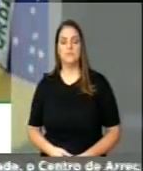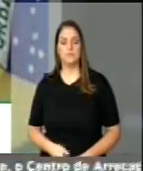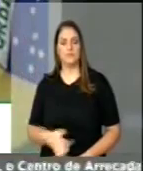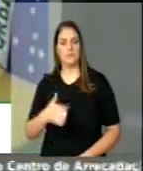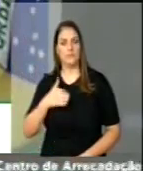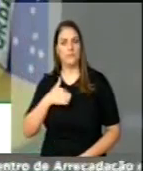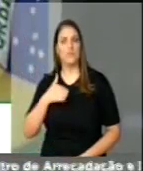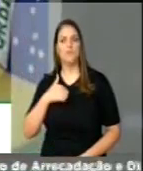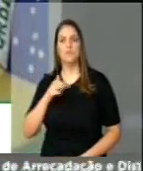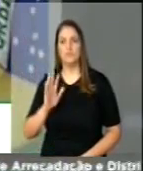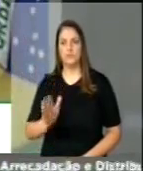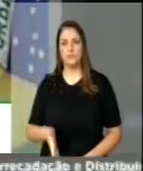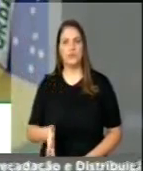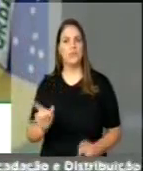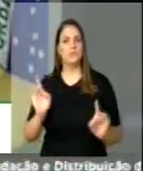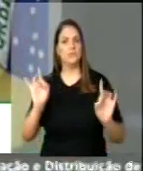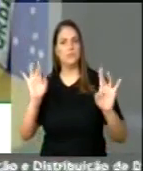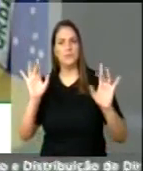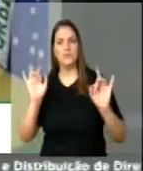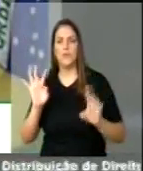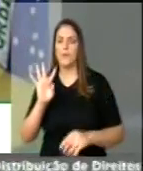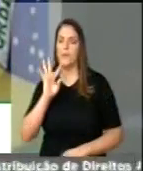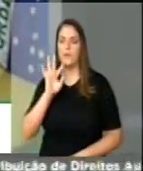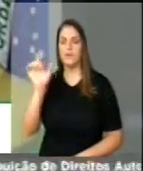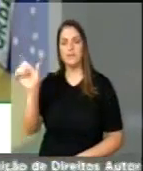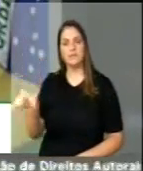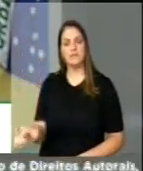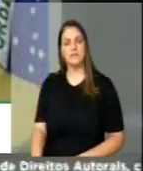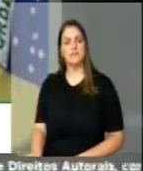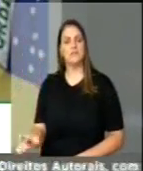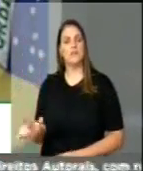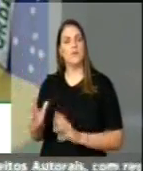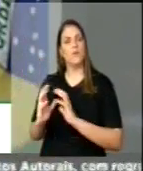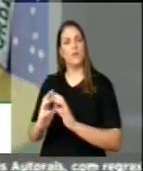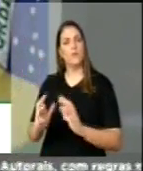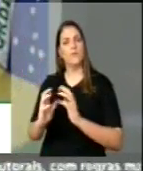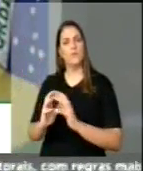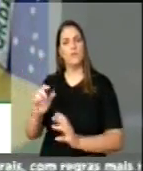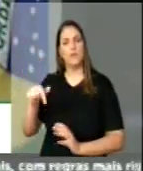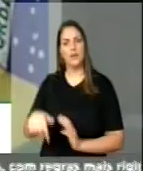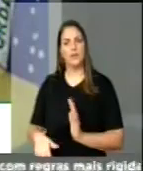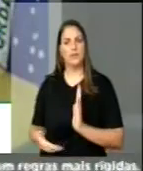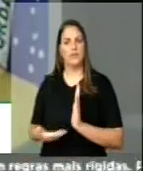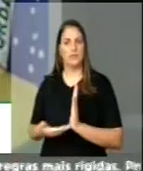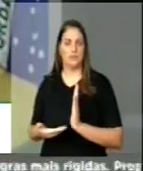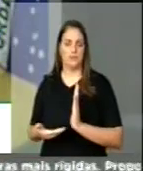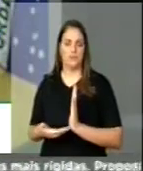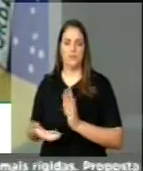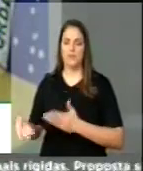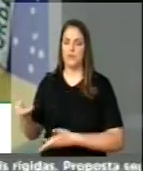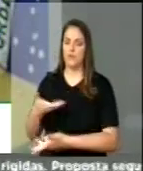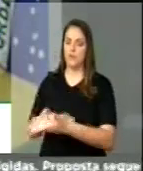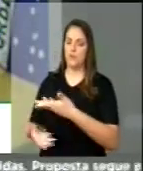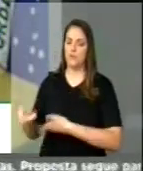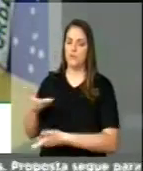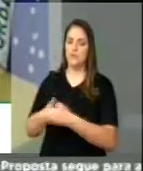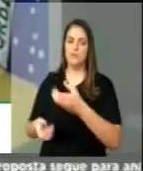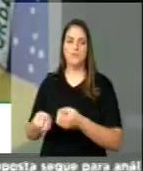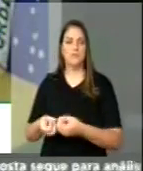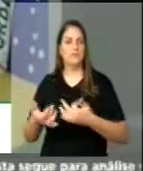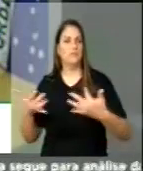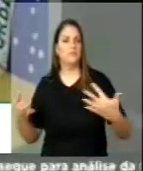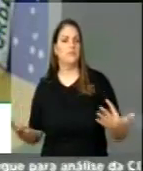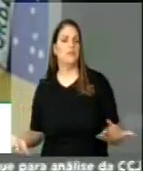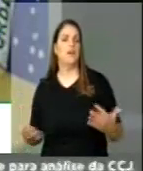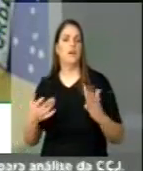honra de conhecer e conviver aqui nesta casa, compartilhando muitos ideais,